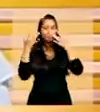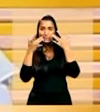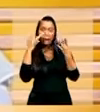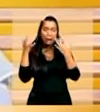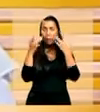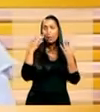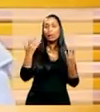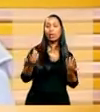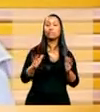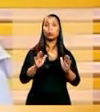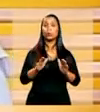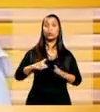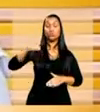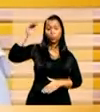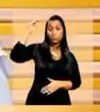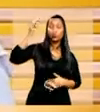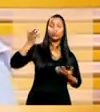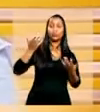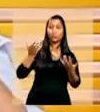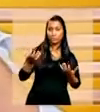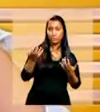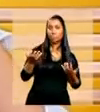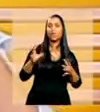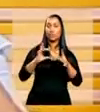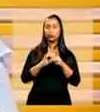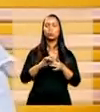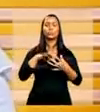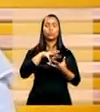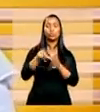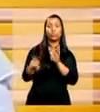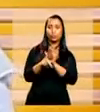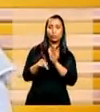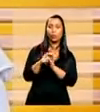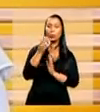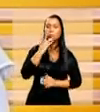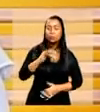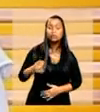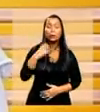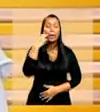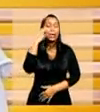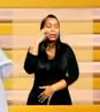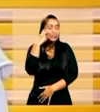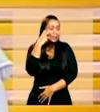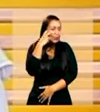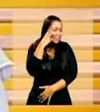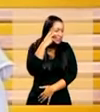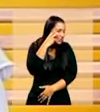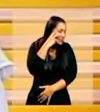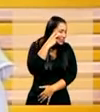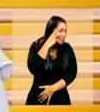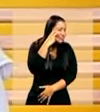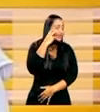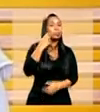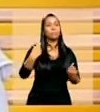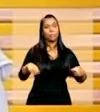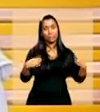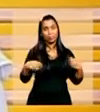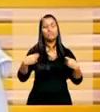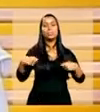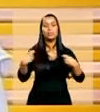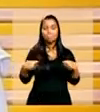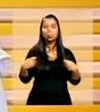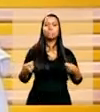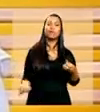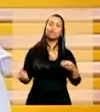a história. Mas o adulto que quer entrar nesse mundo infantil e tem vergonha, ele é tímido, gente, ele